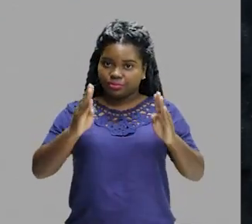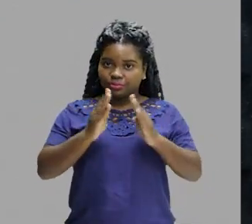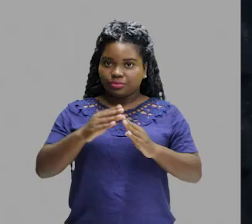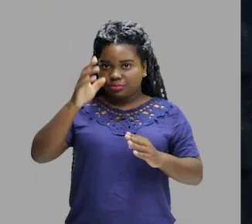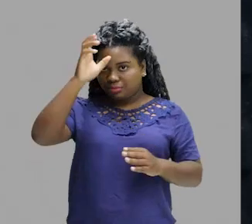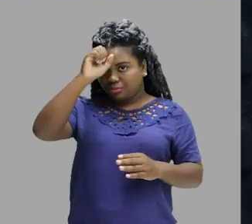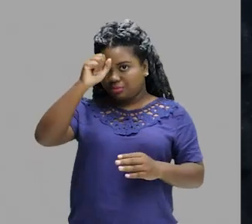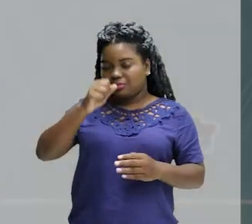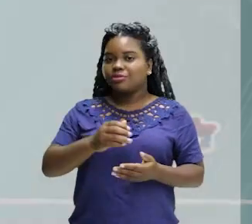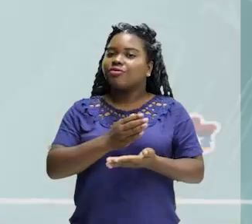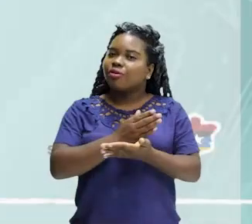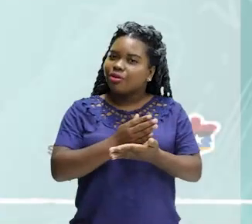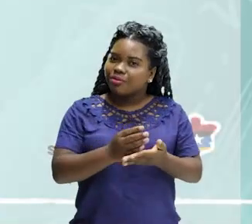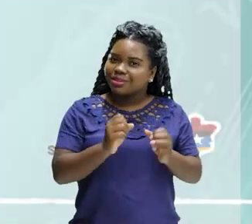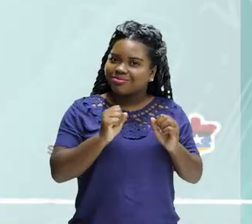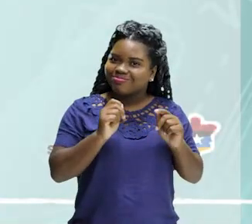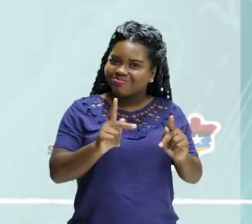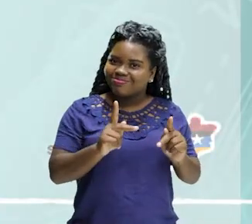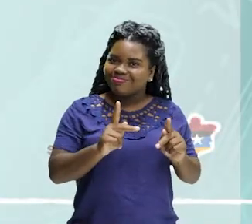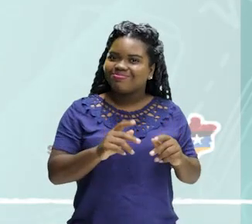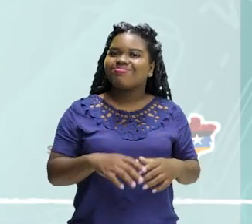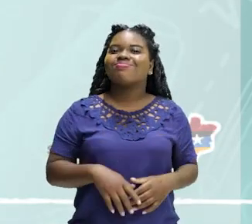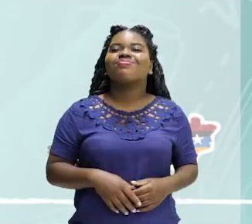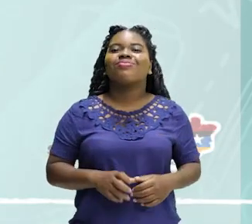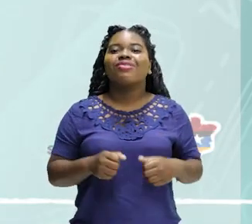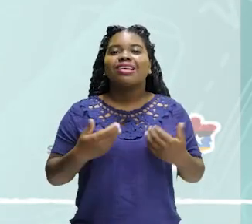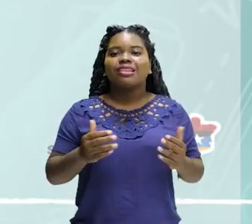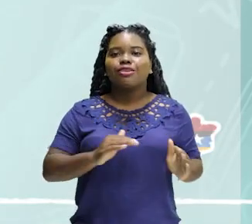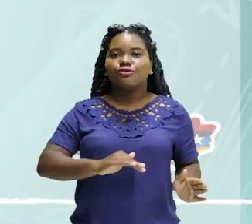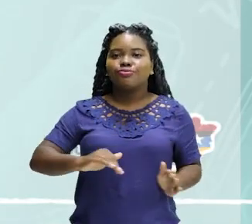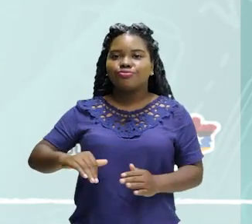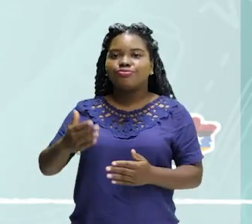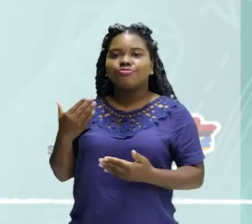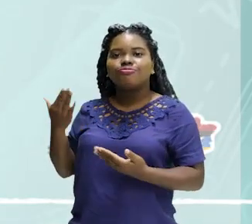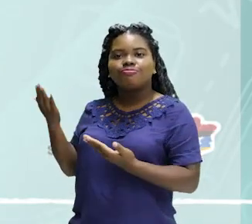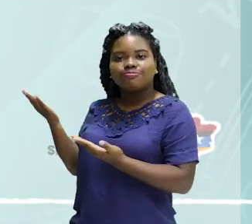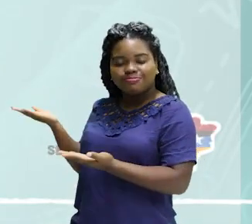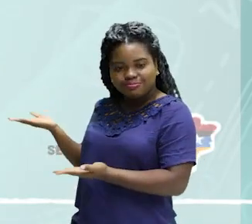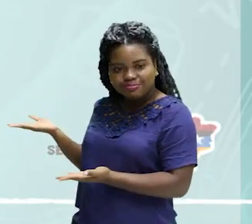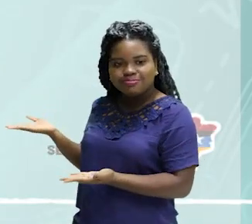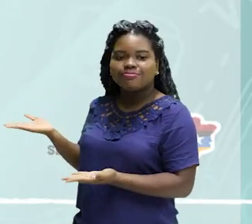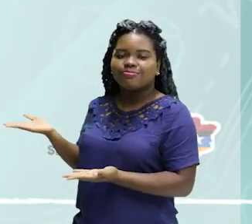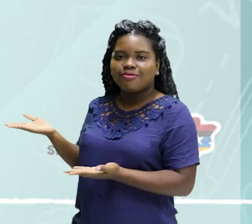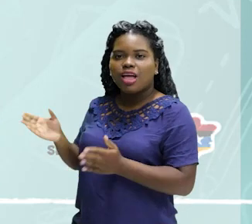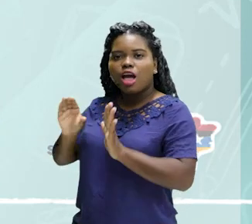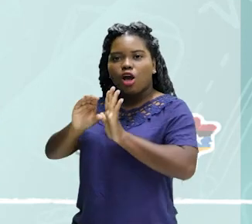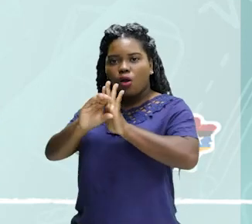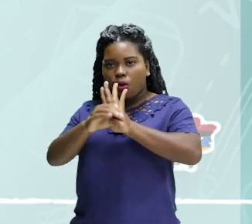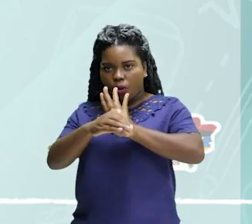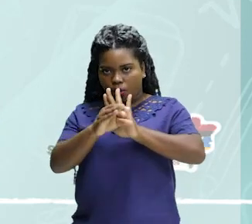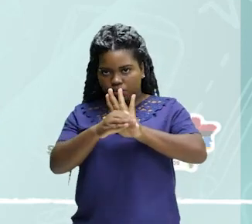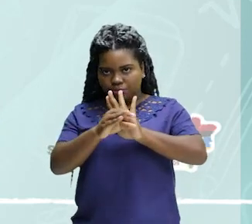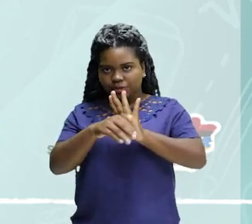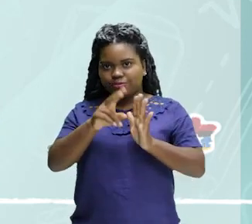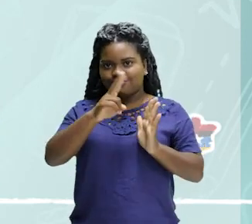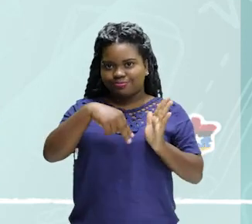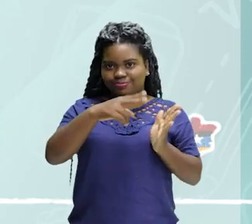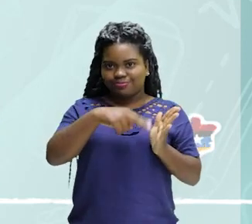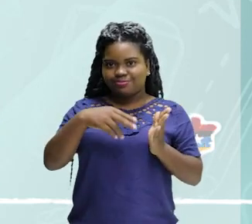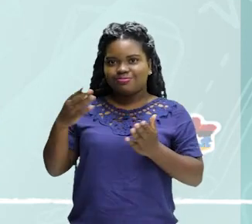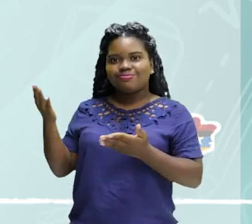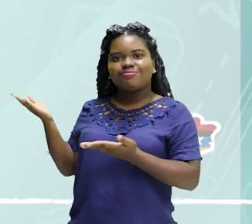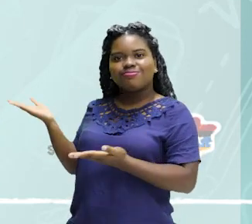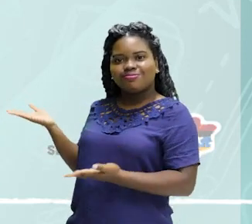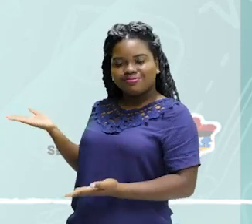Vamos lá? El participio posee dos formas regulares, la de los verbos